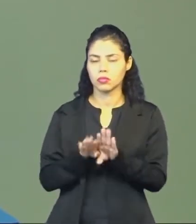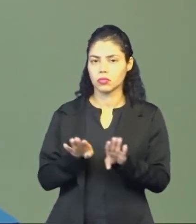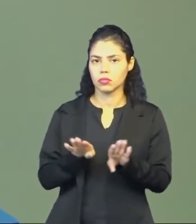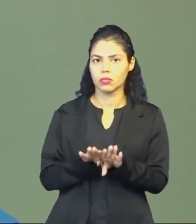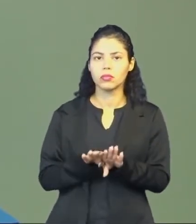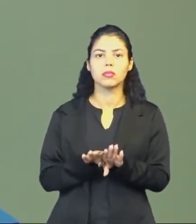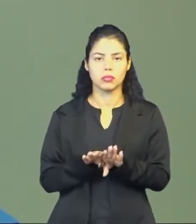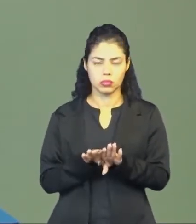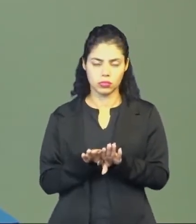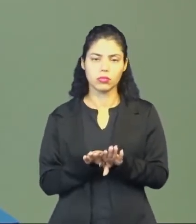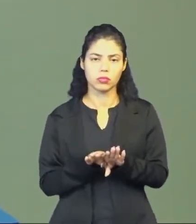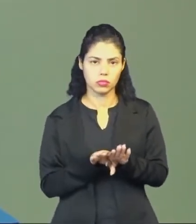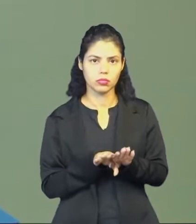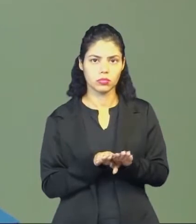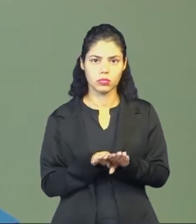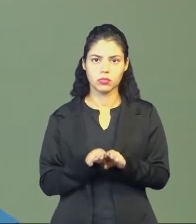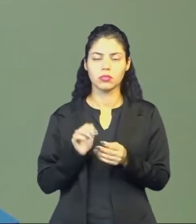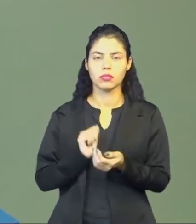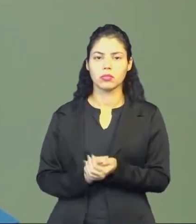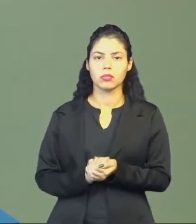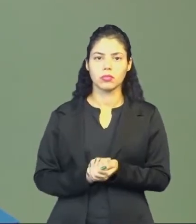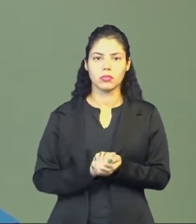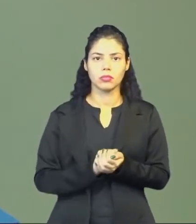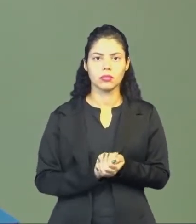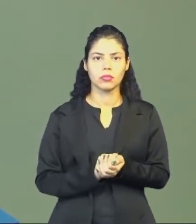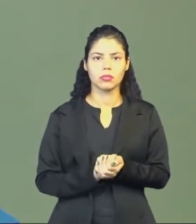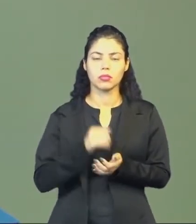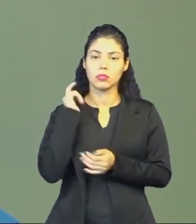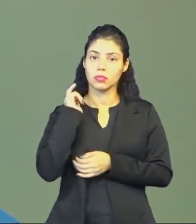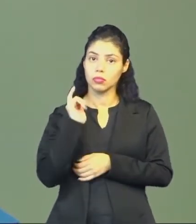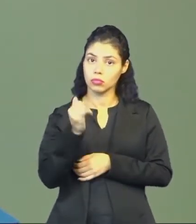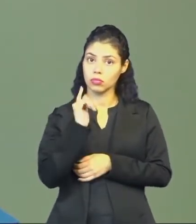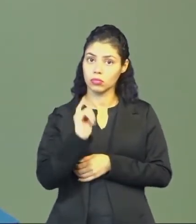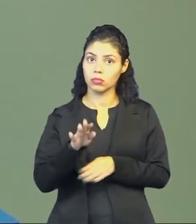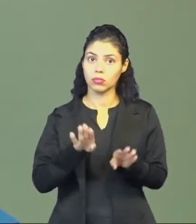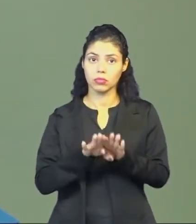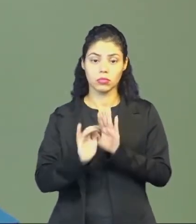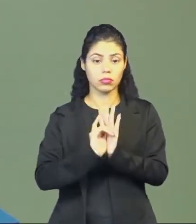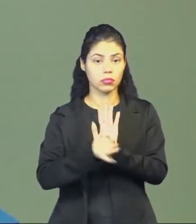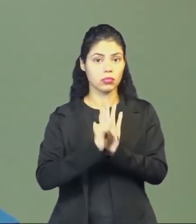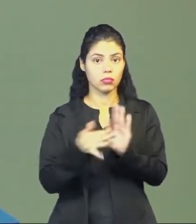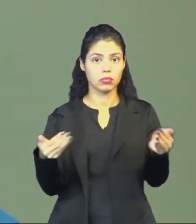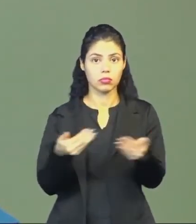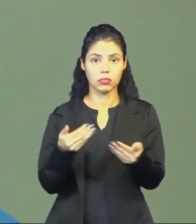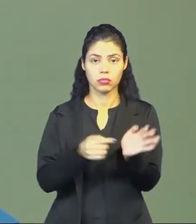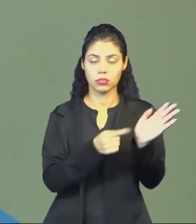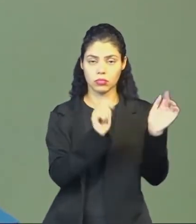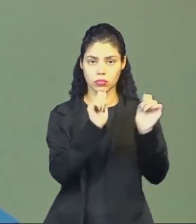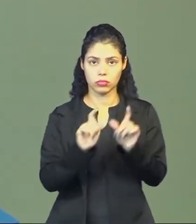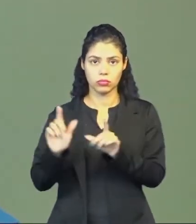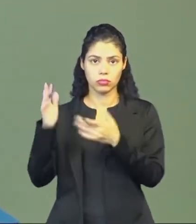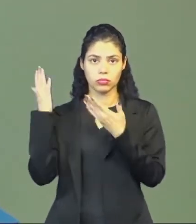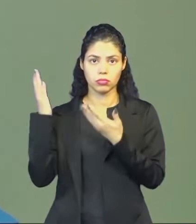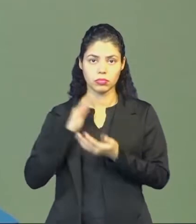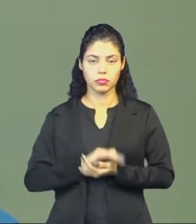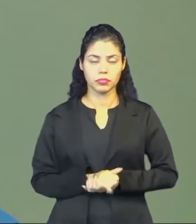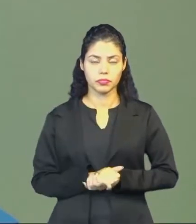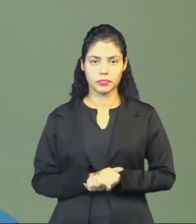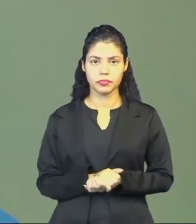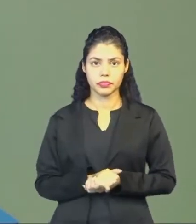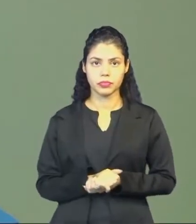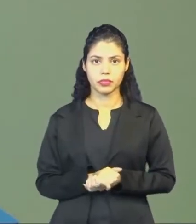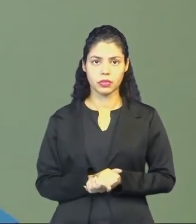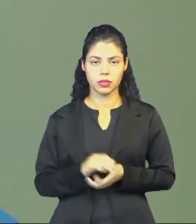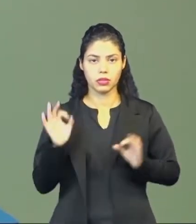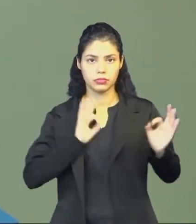acontecimentos, E a gente vai ver um exemplo de uma fábula, tá bom? Que é um texto narrativo também. Ó, o exemplo que eu trouxe para vocês é